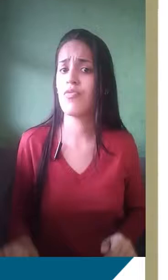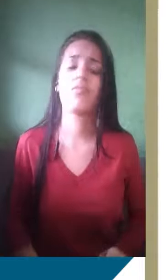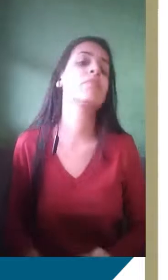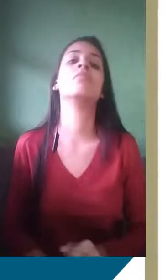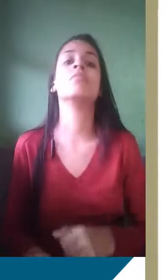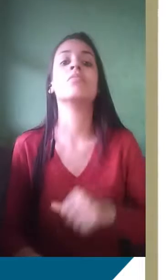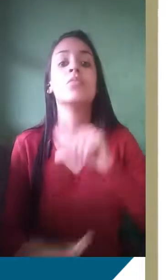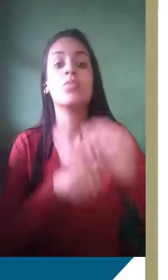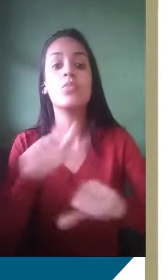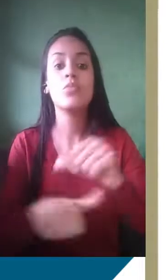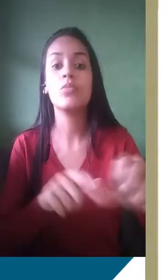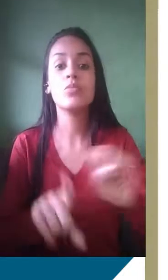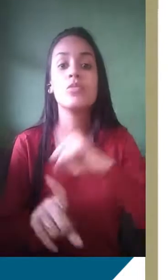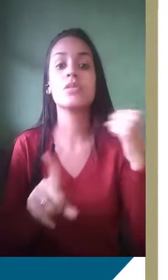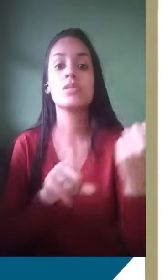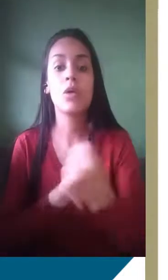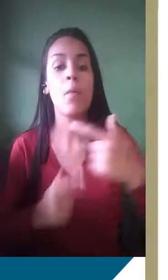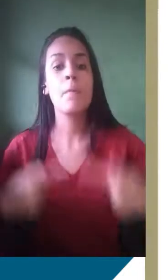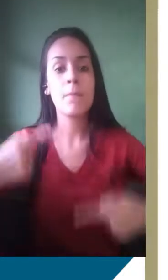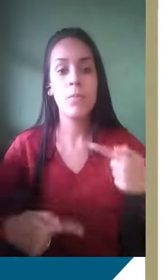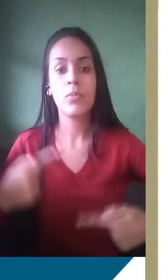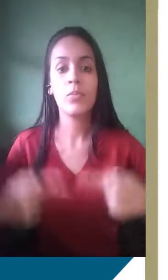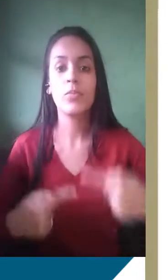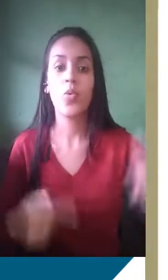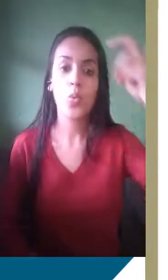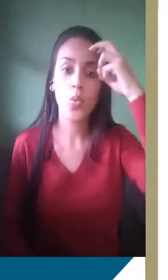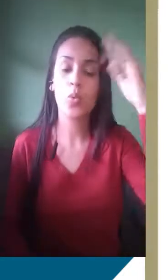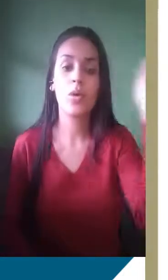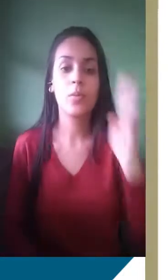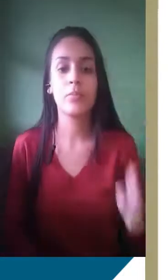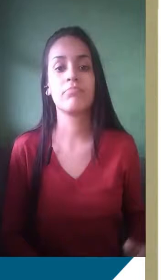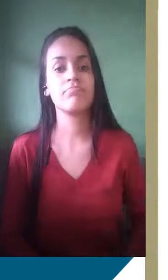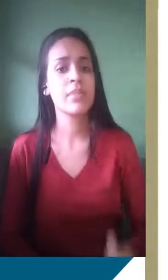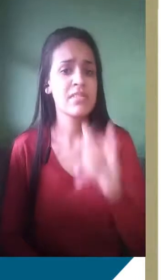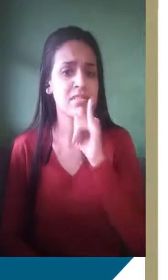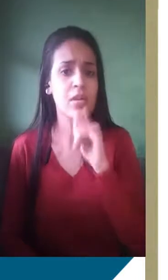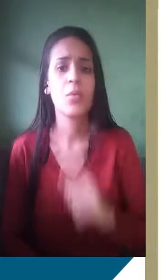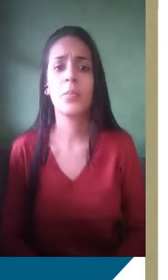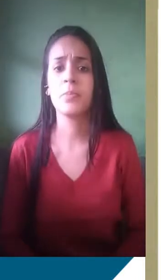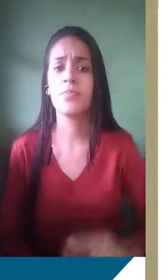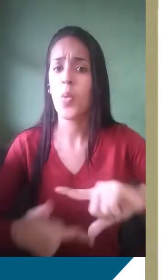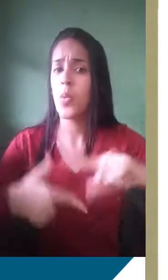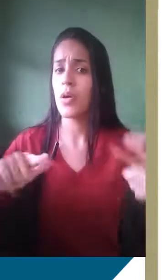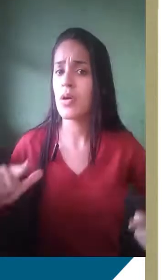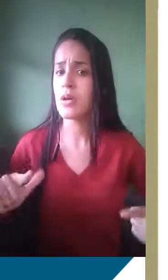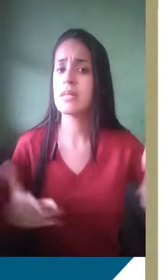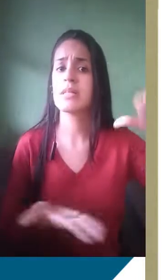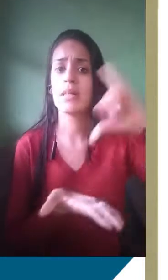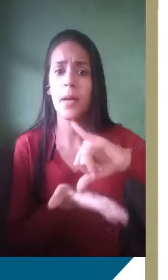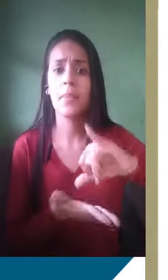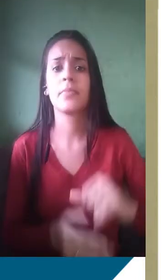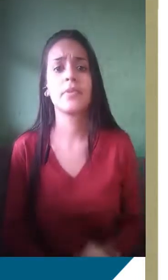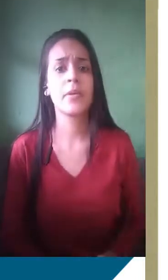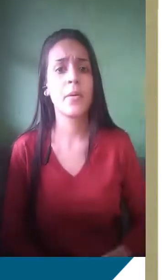sociais, políticas e culturais no Brasil, como a modernização da capital, que era o Rio de Janeiro, o